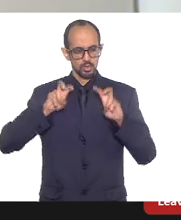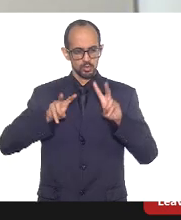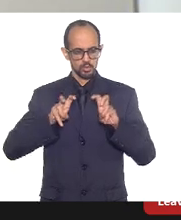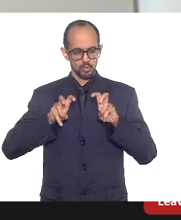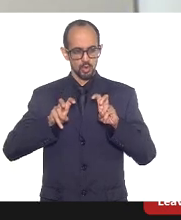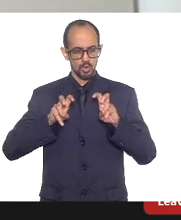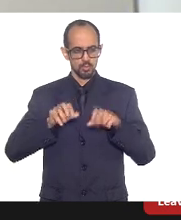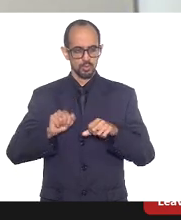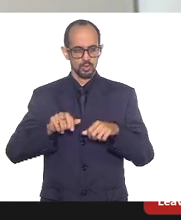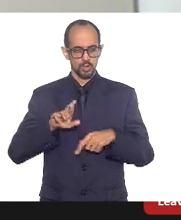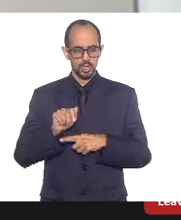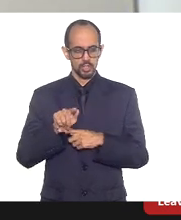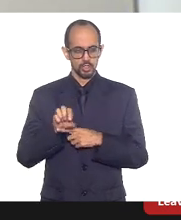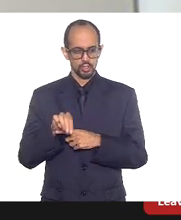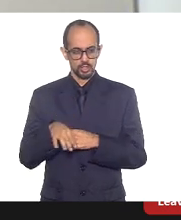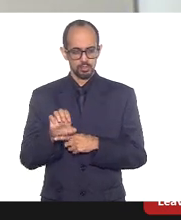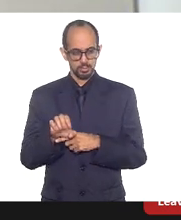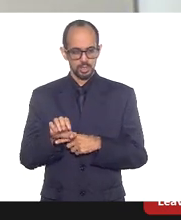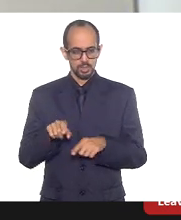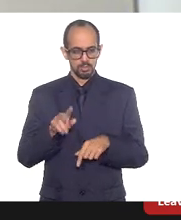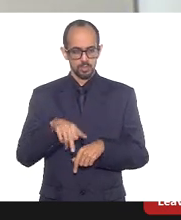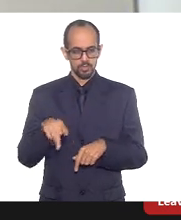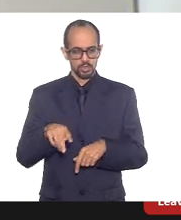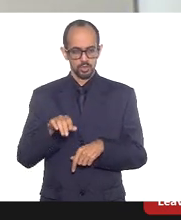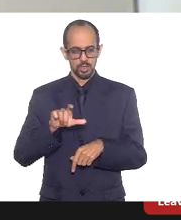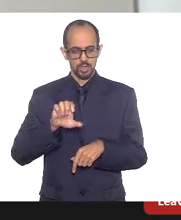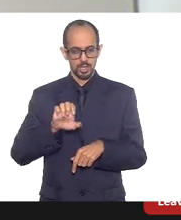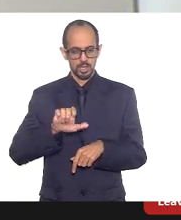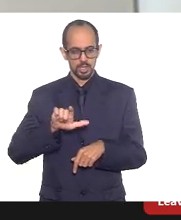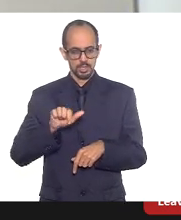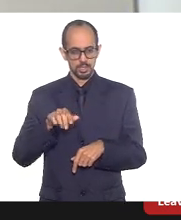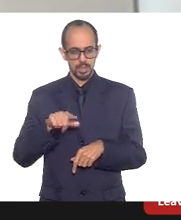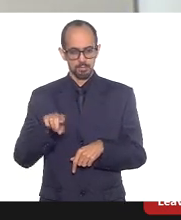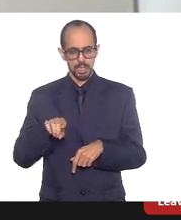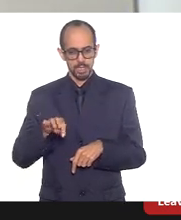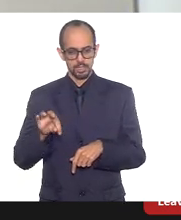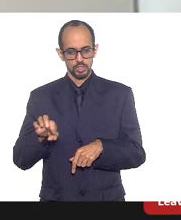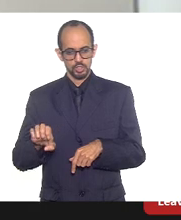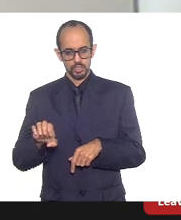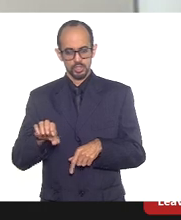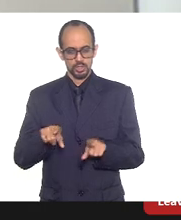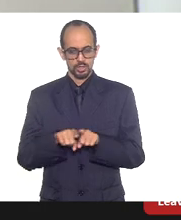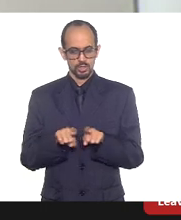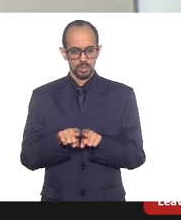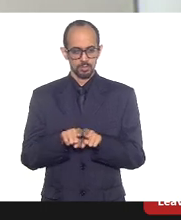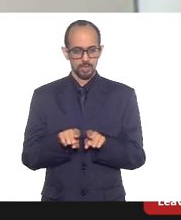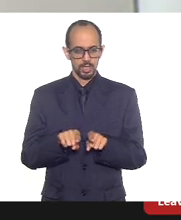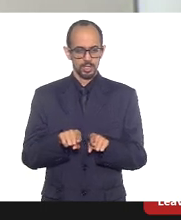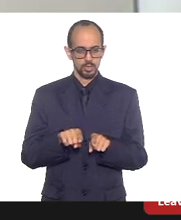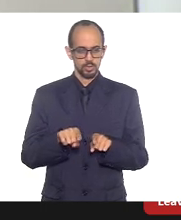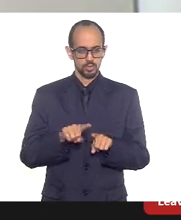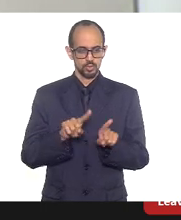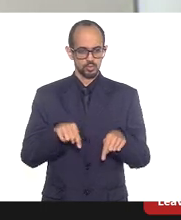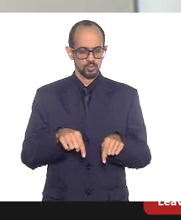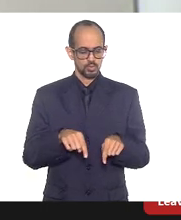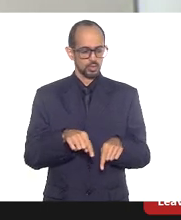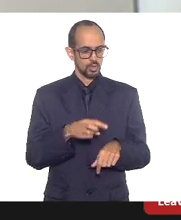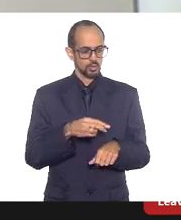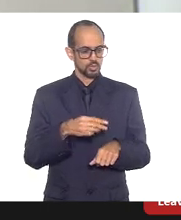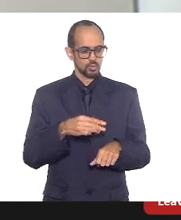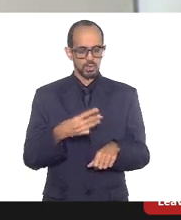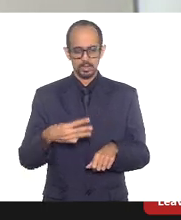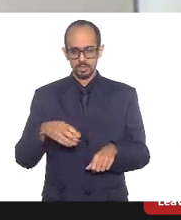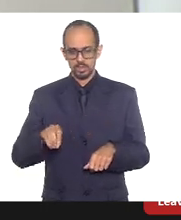do regime, da senhora Elizabeth, do CEP, das comissões de servidores das 30 horas, dos